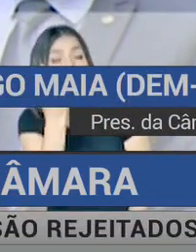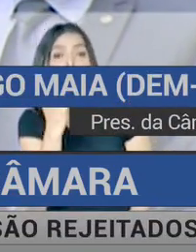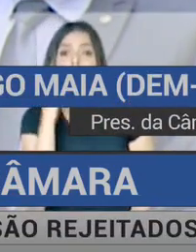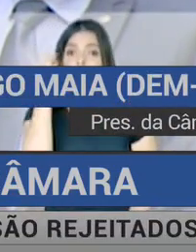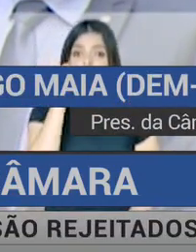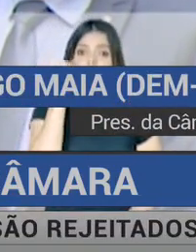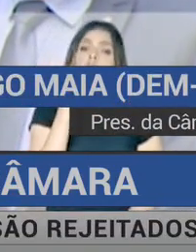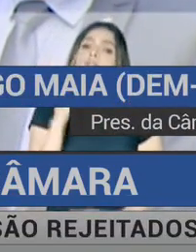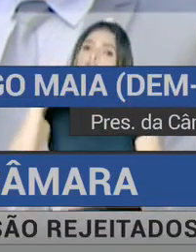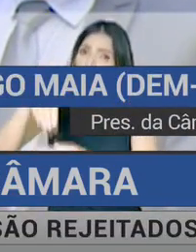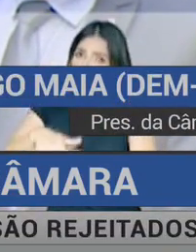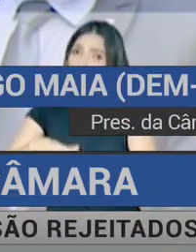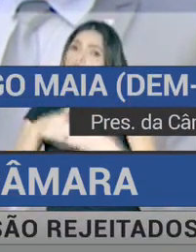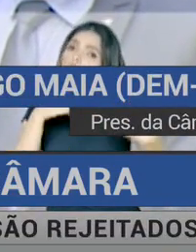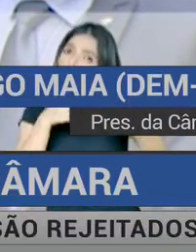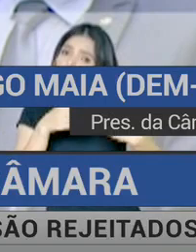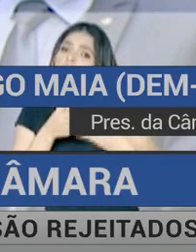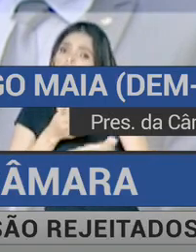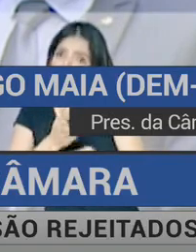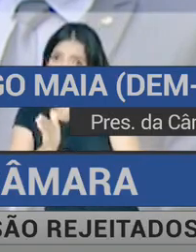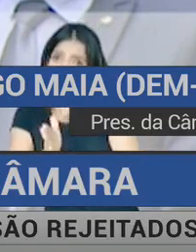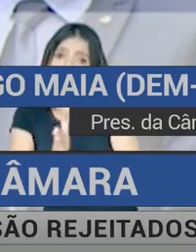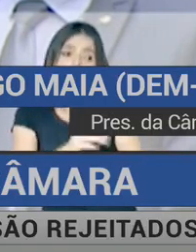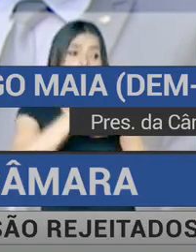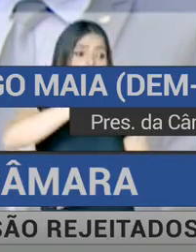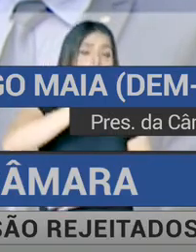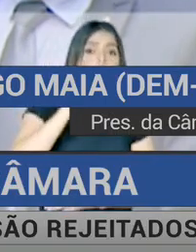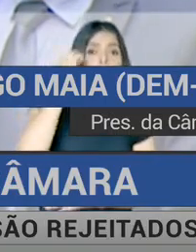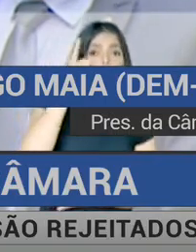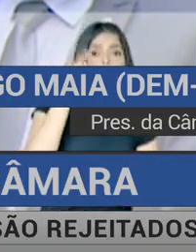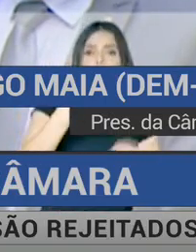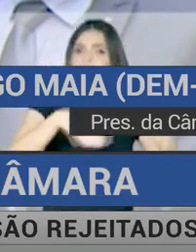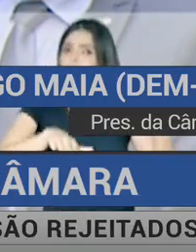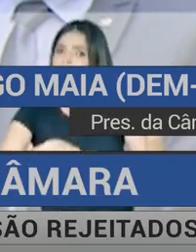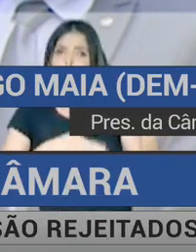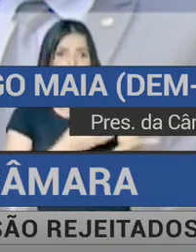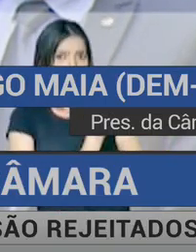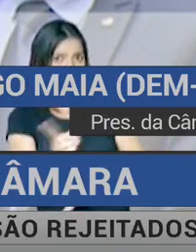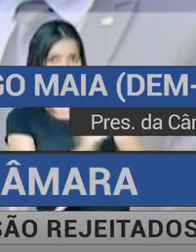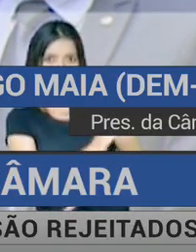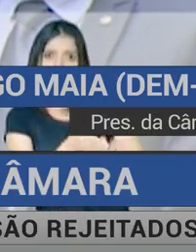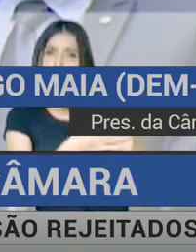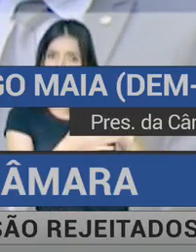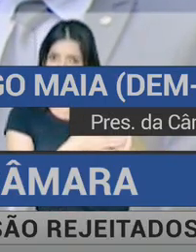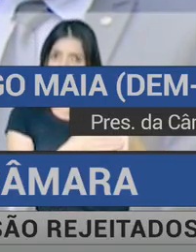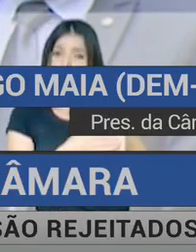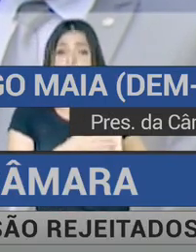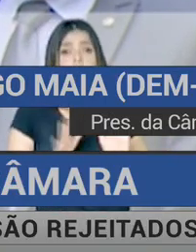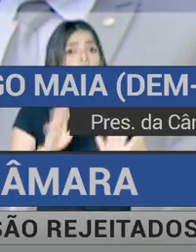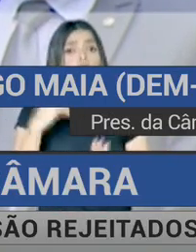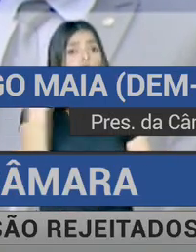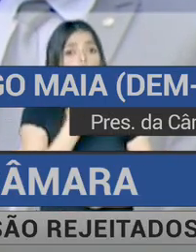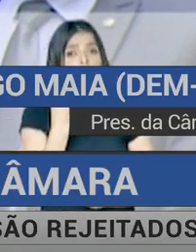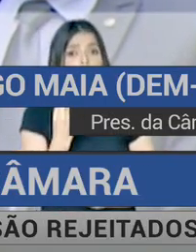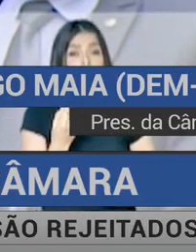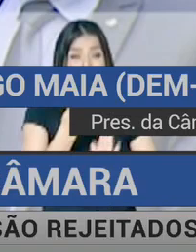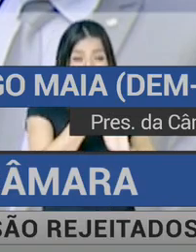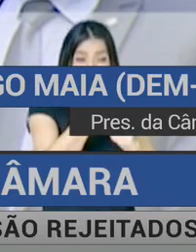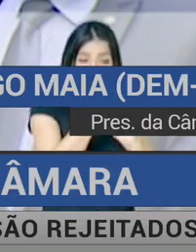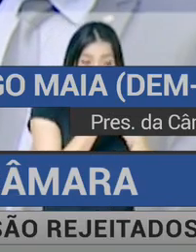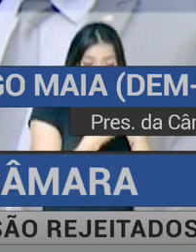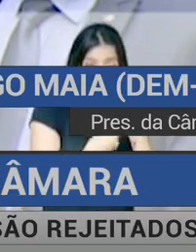favor e os que votaram contra. Quando nós construímos um texto, nós não construímos um